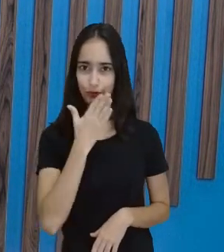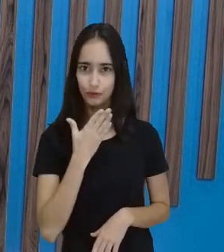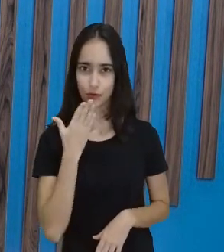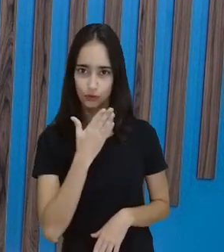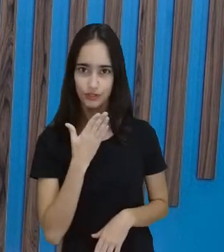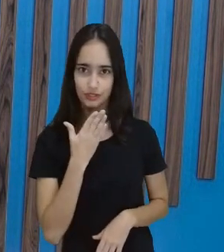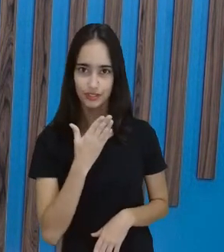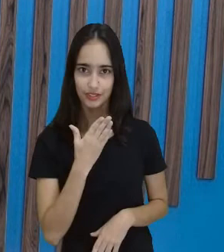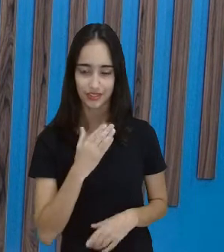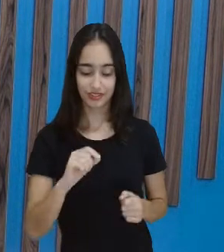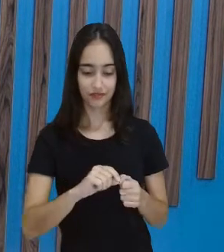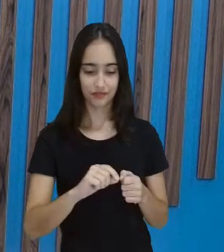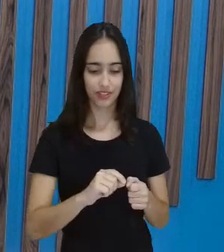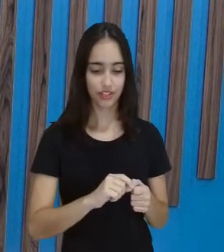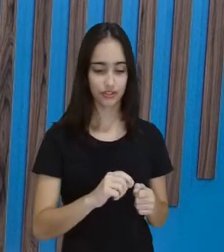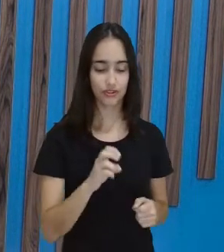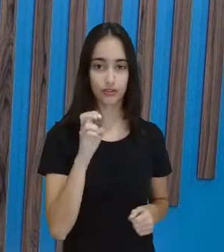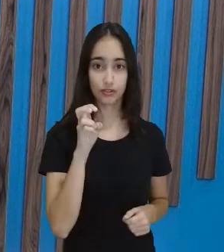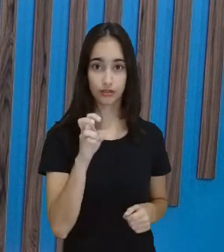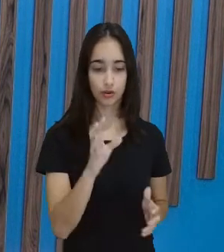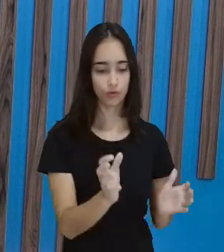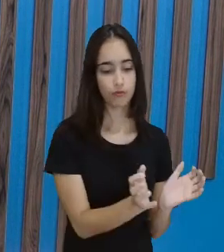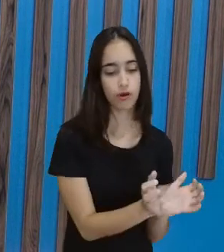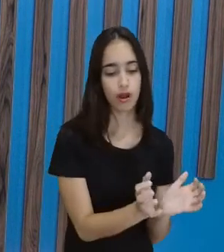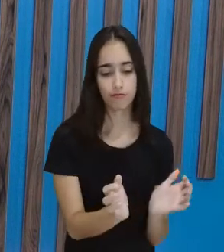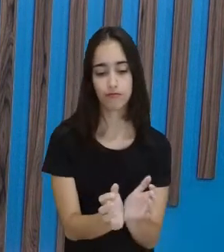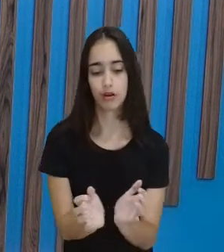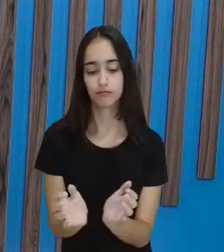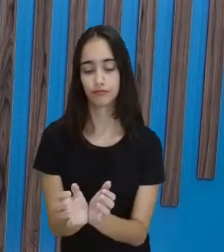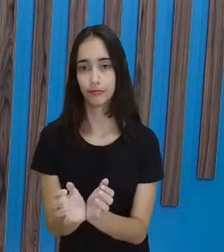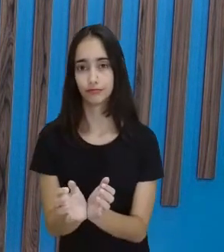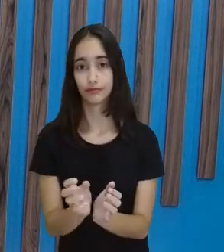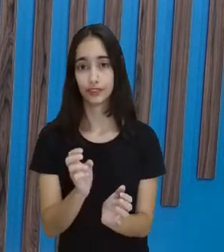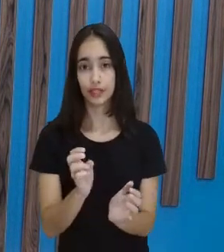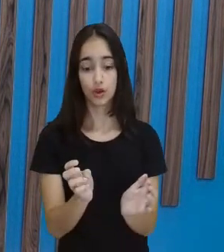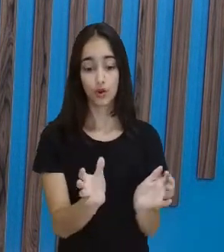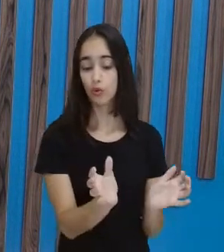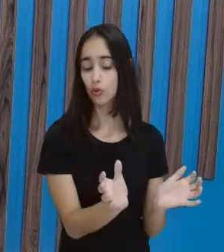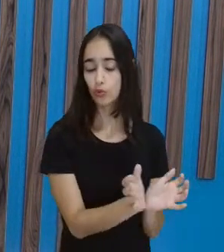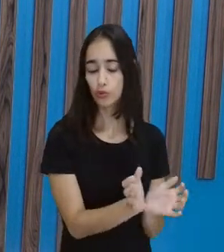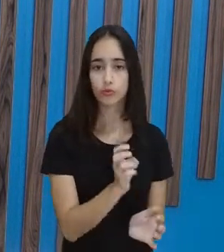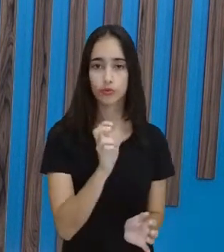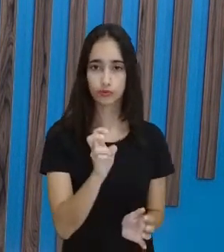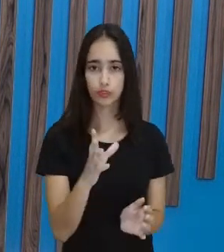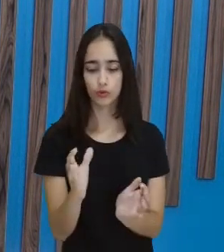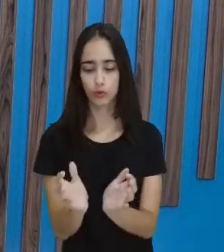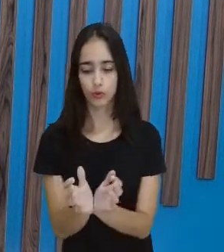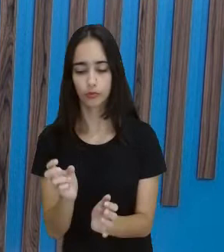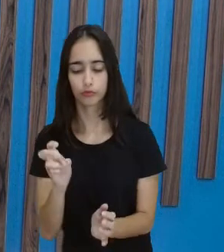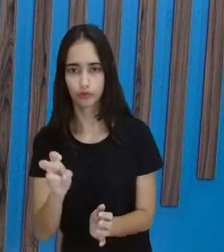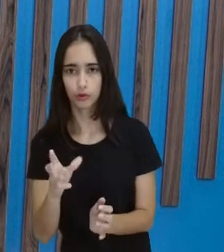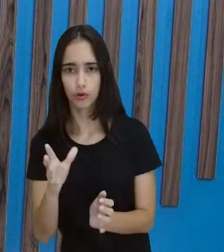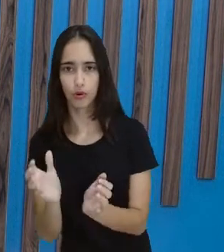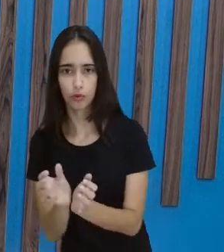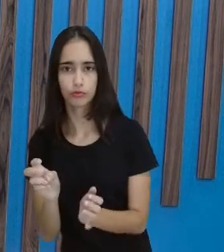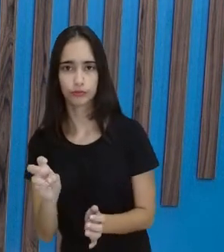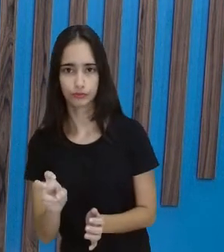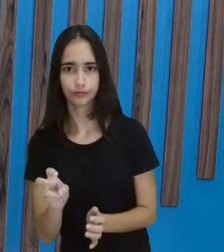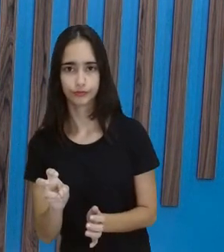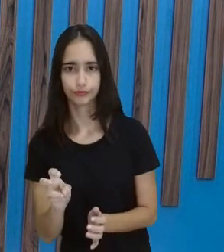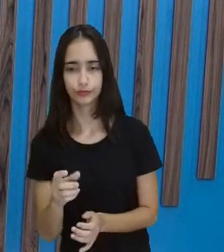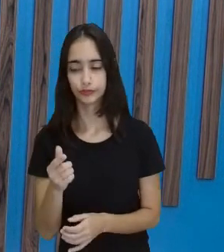receber 5. Observem que nessa divisão não sobrou, né, resto. Não sobrou nenhum bombom